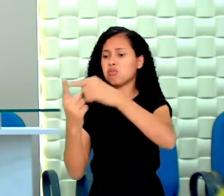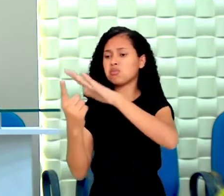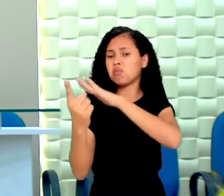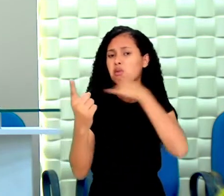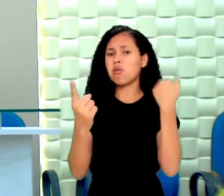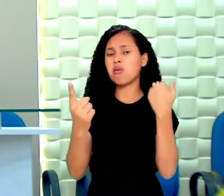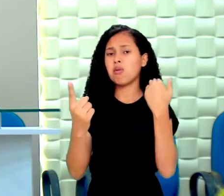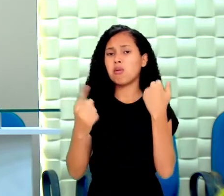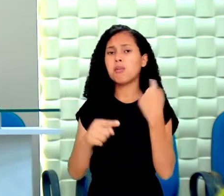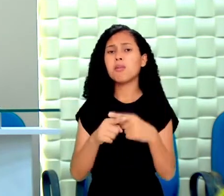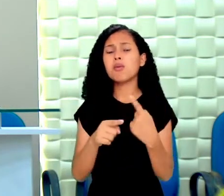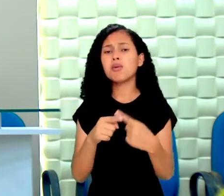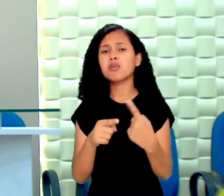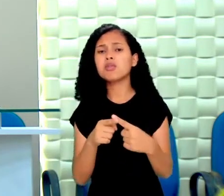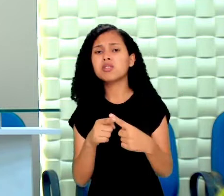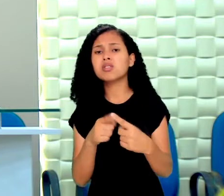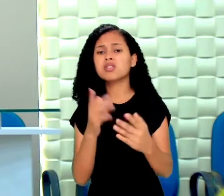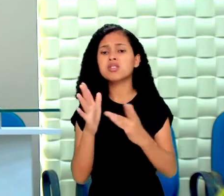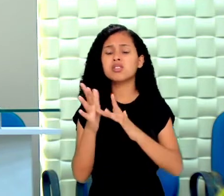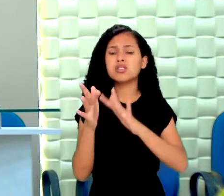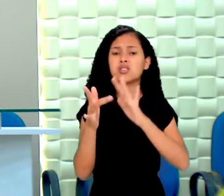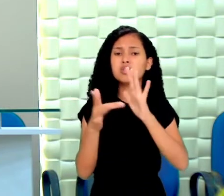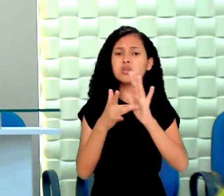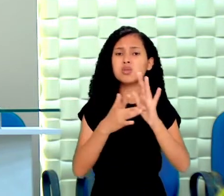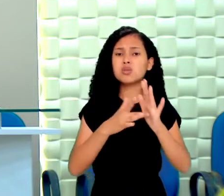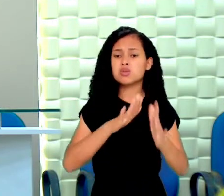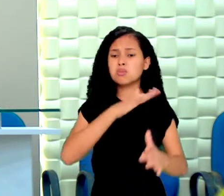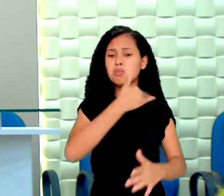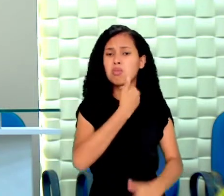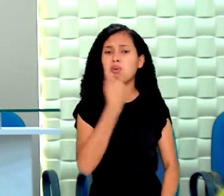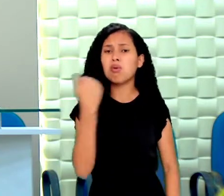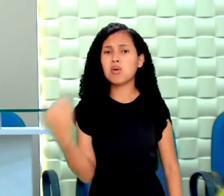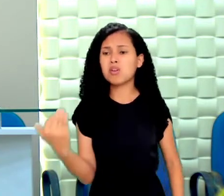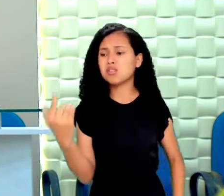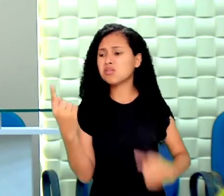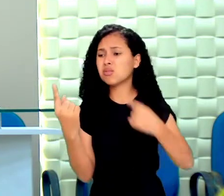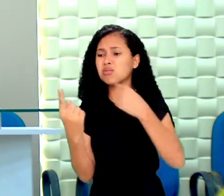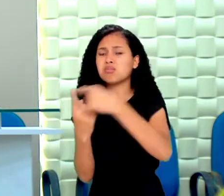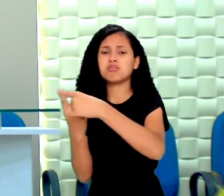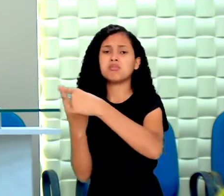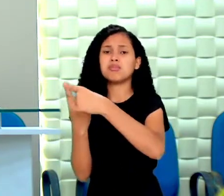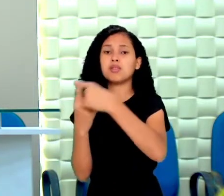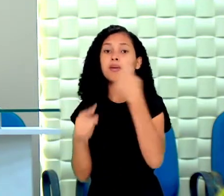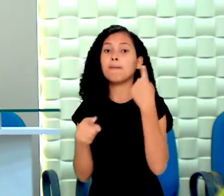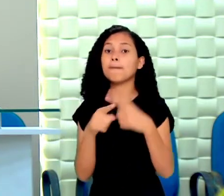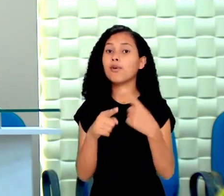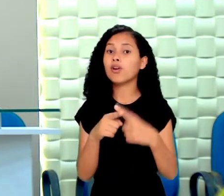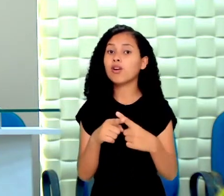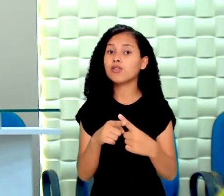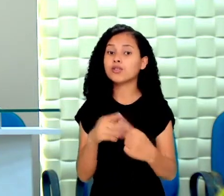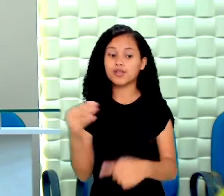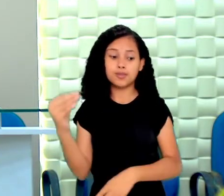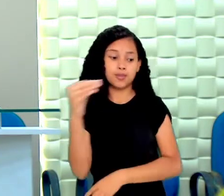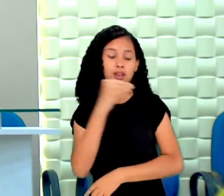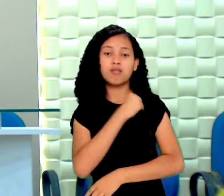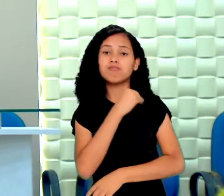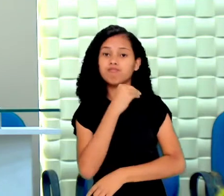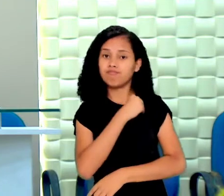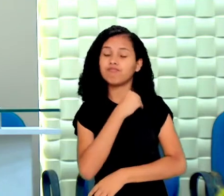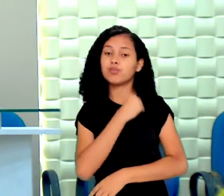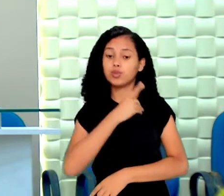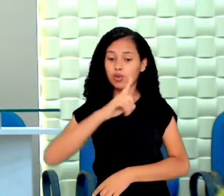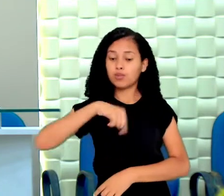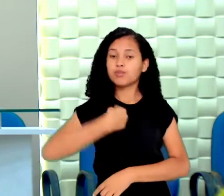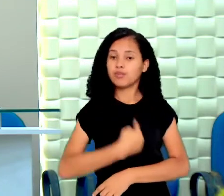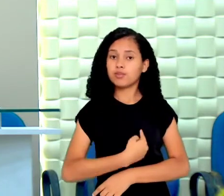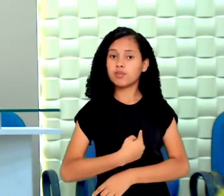foi necessário ele se entregar à morte de cruz? Por causa dos nossos pecados.